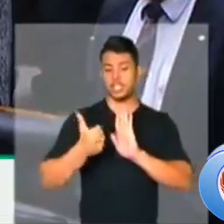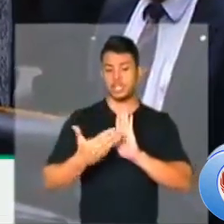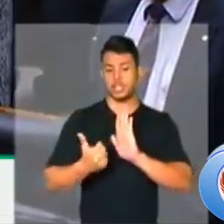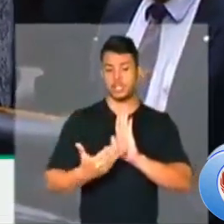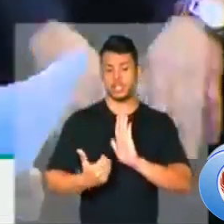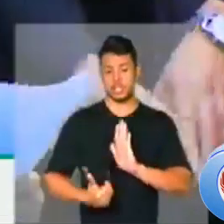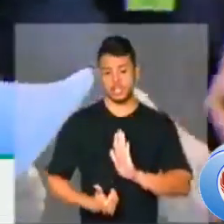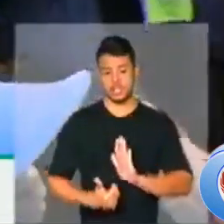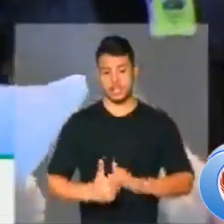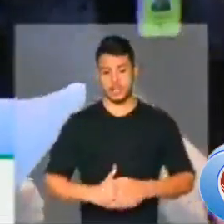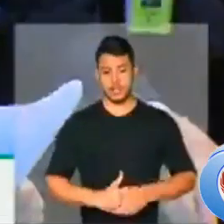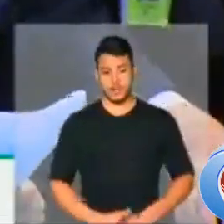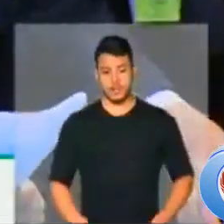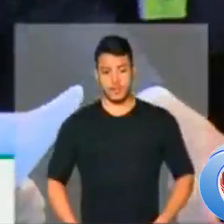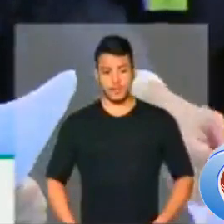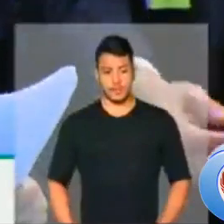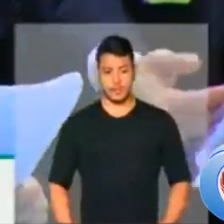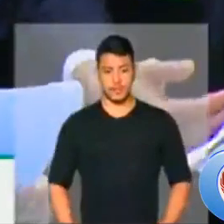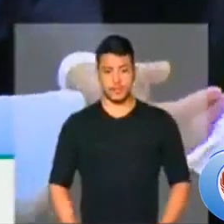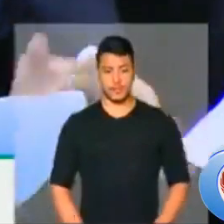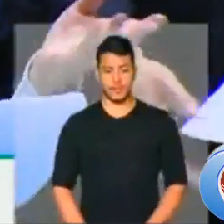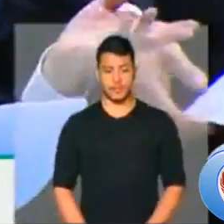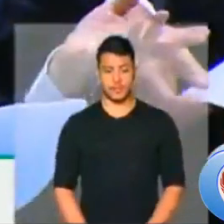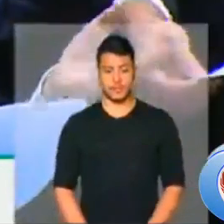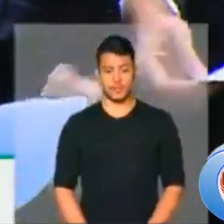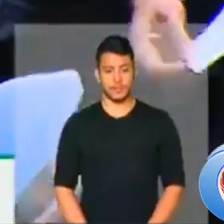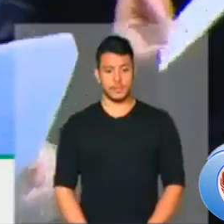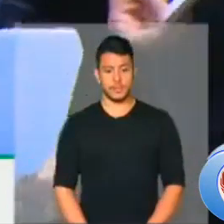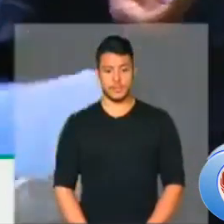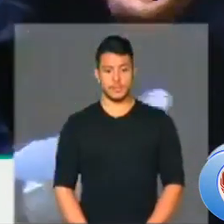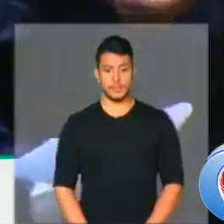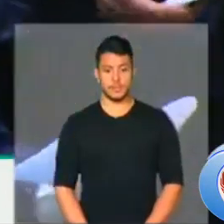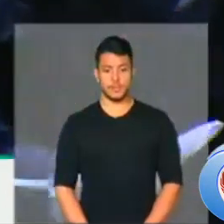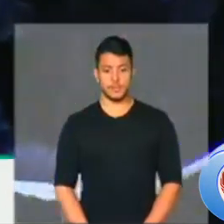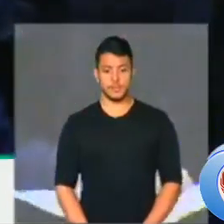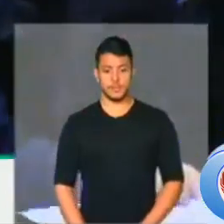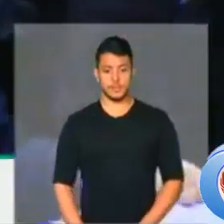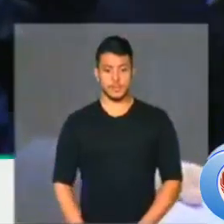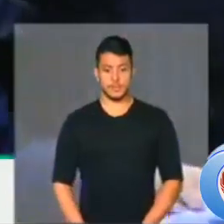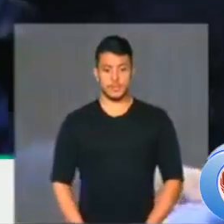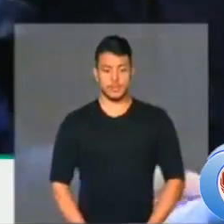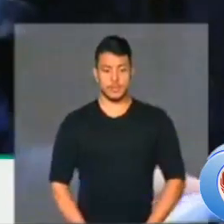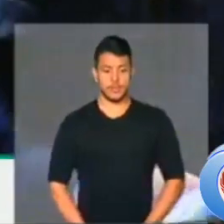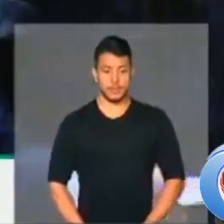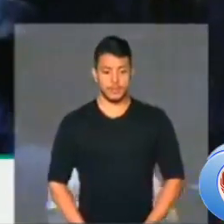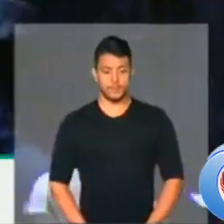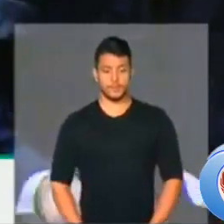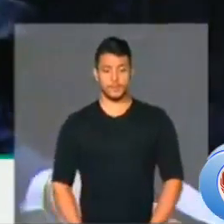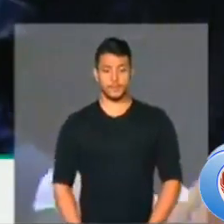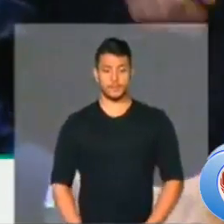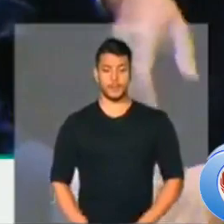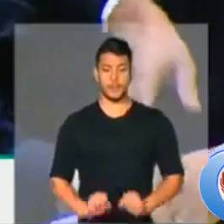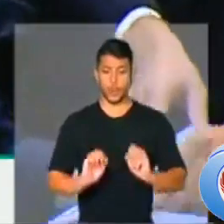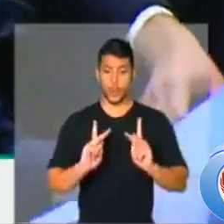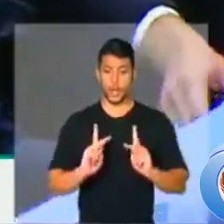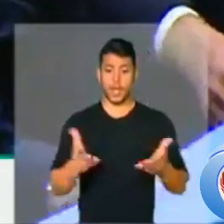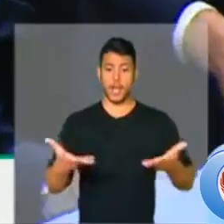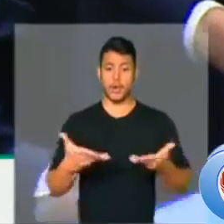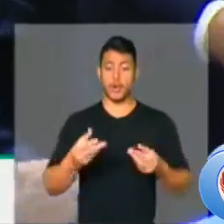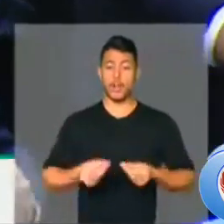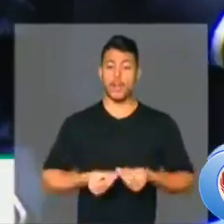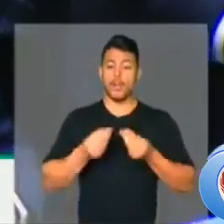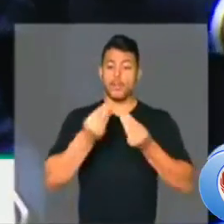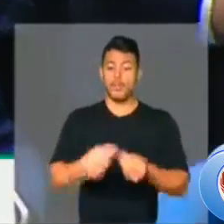isso? Presidente. E parte, em partes, né? Como o senhor em partes, como eu li na decisão, deputado, estou entregando a Vossa Excelência